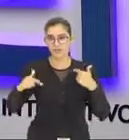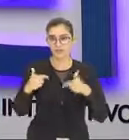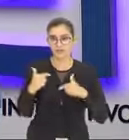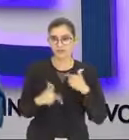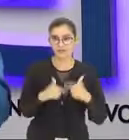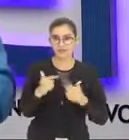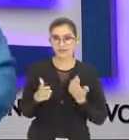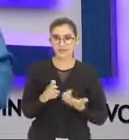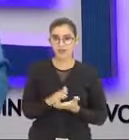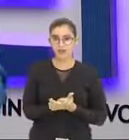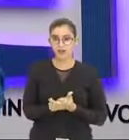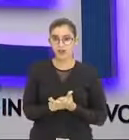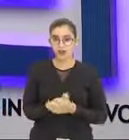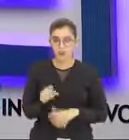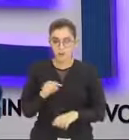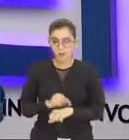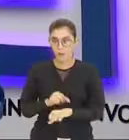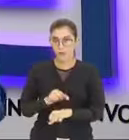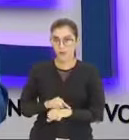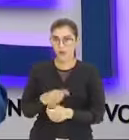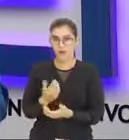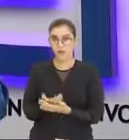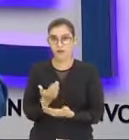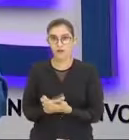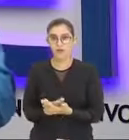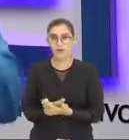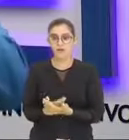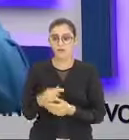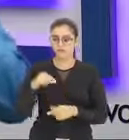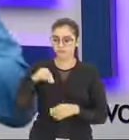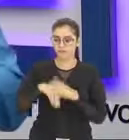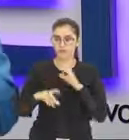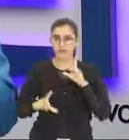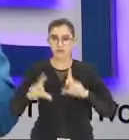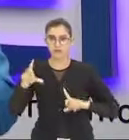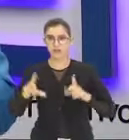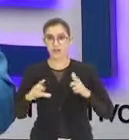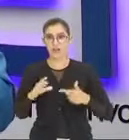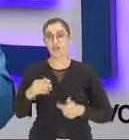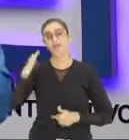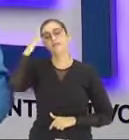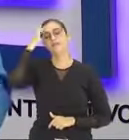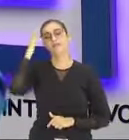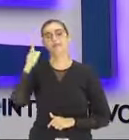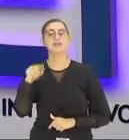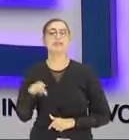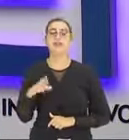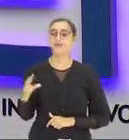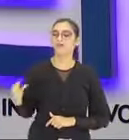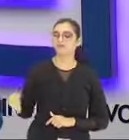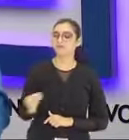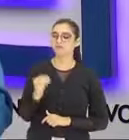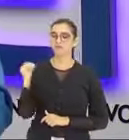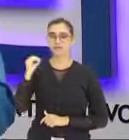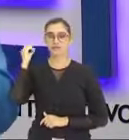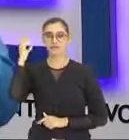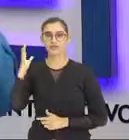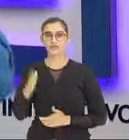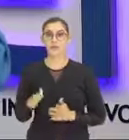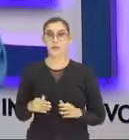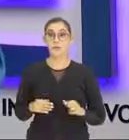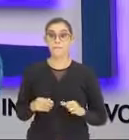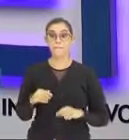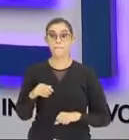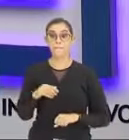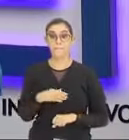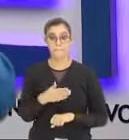uma televisão. E eu sei que vocês aí, no outro lado dessa tela, adoram esses vídeos que a gente passa. Então, prepara a sessão pipoca, dá